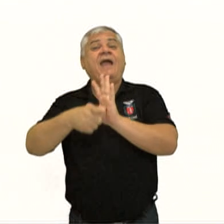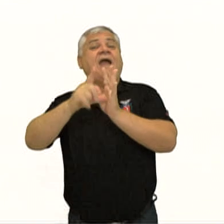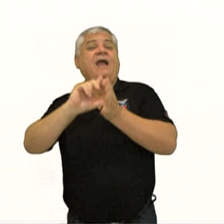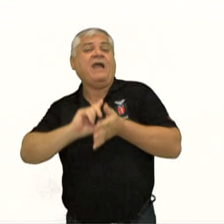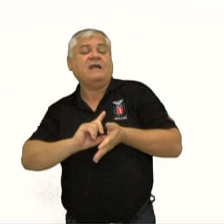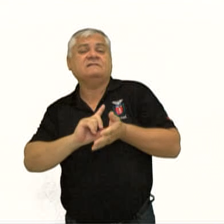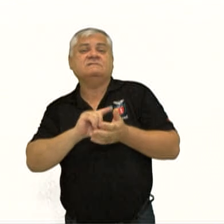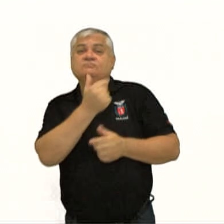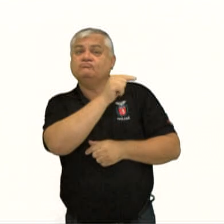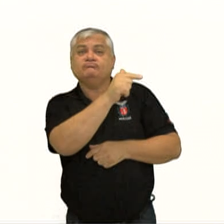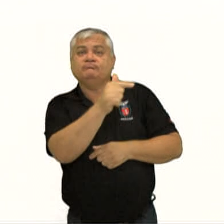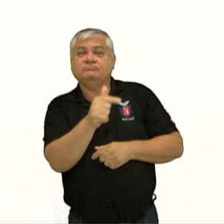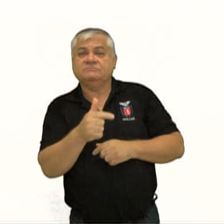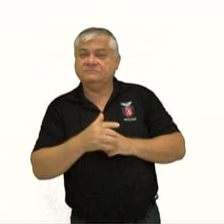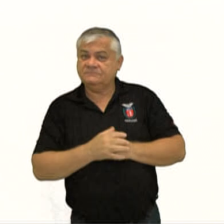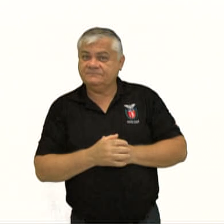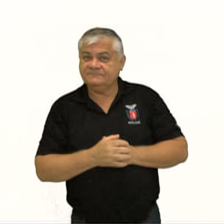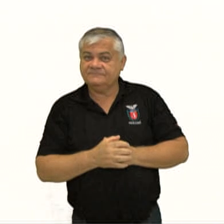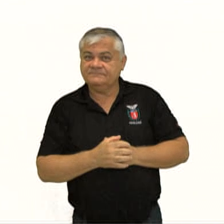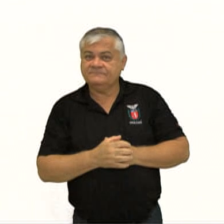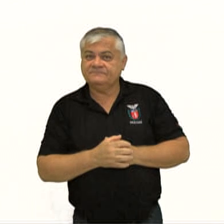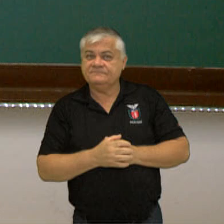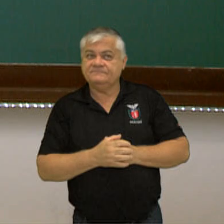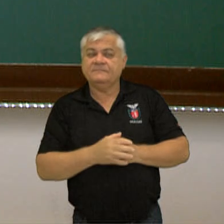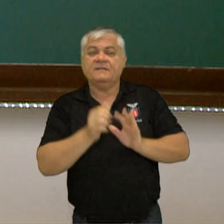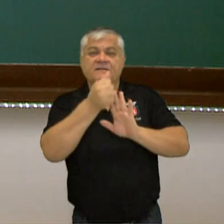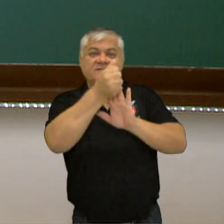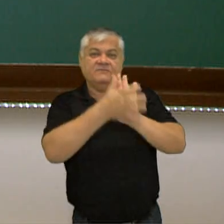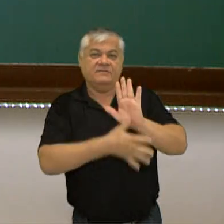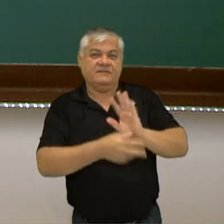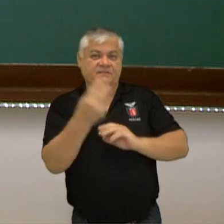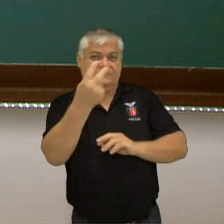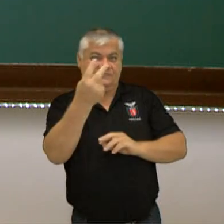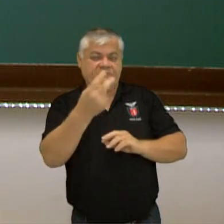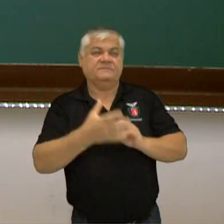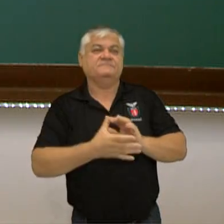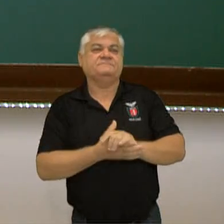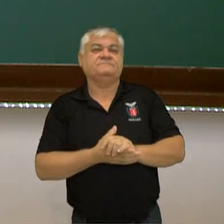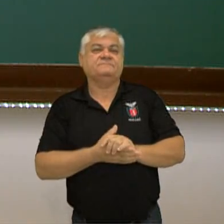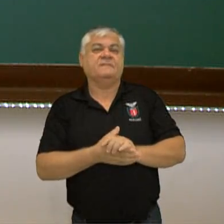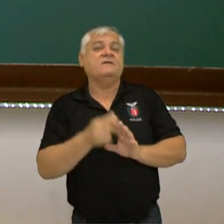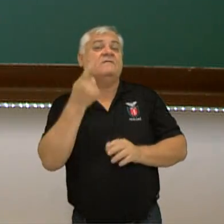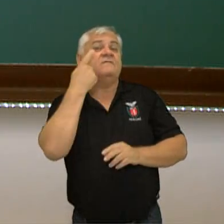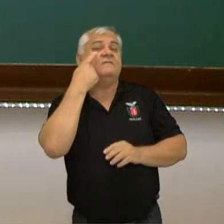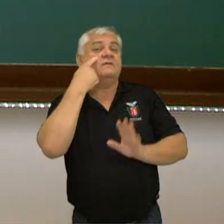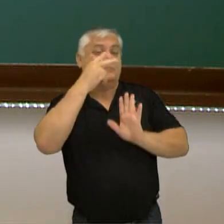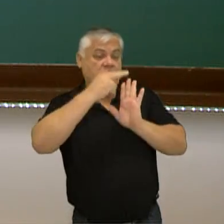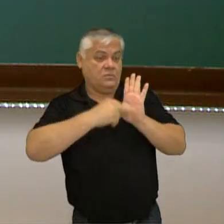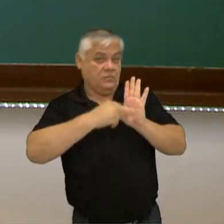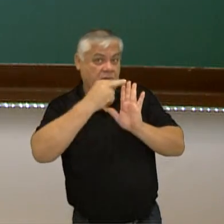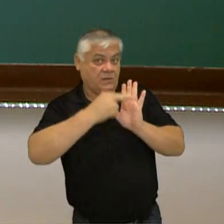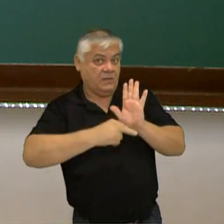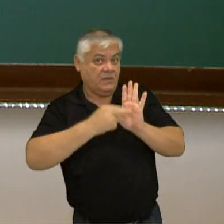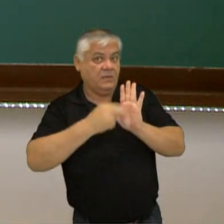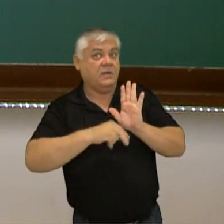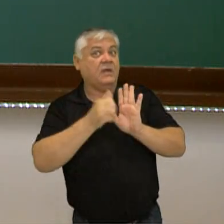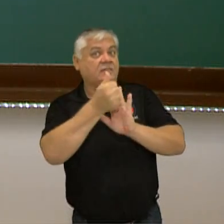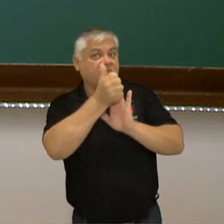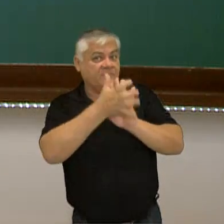pouco explorados. Atividade 2. Vamos ler com atenção o que pede a